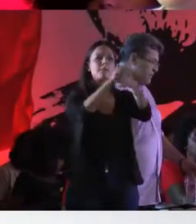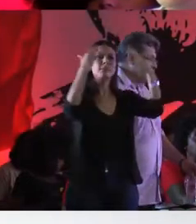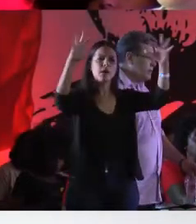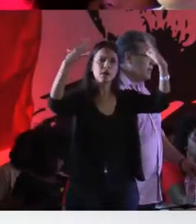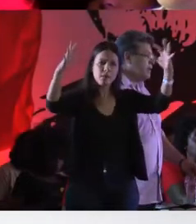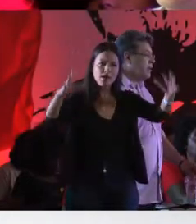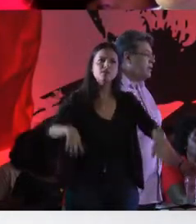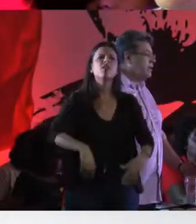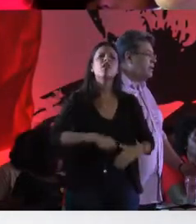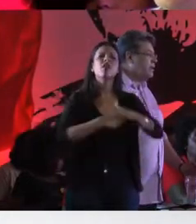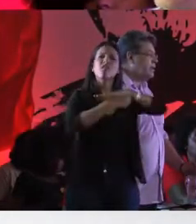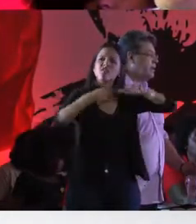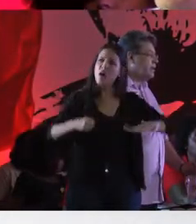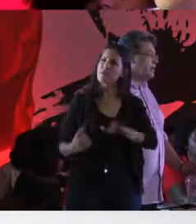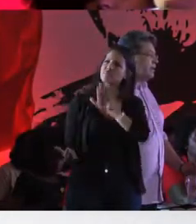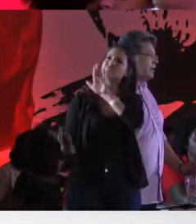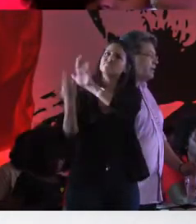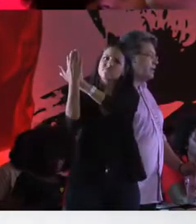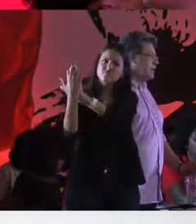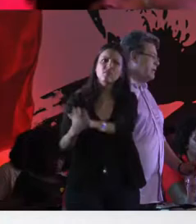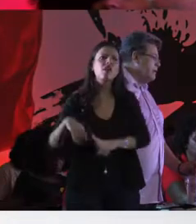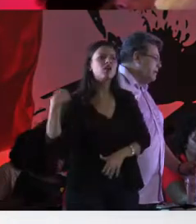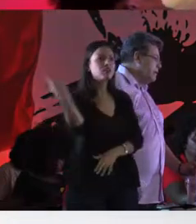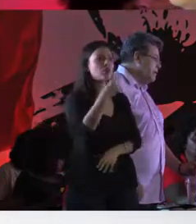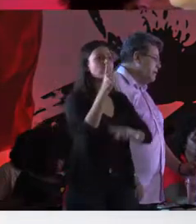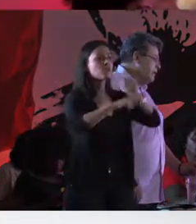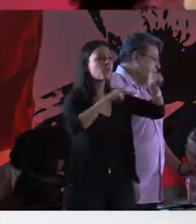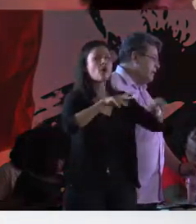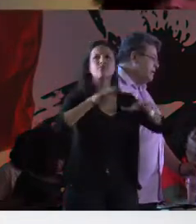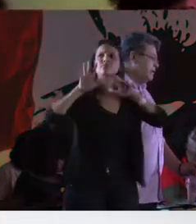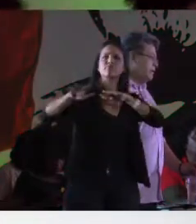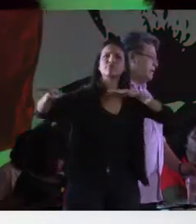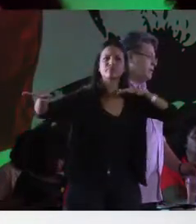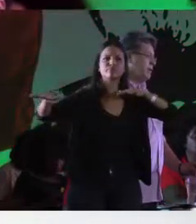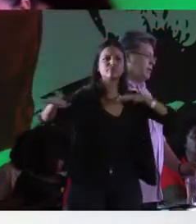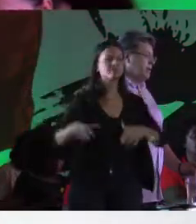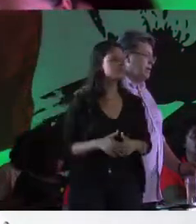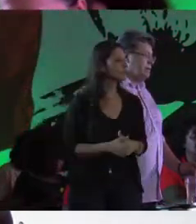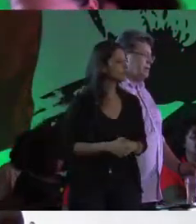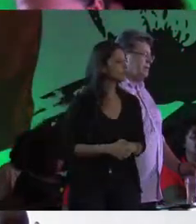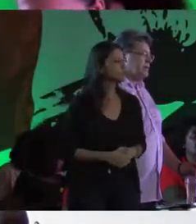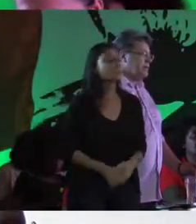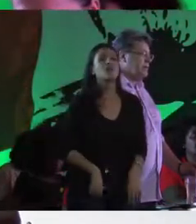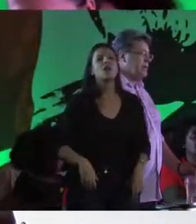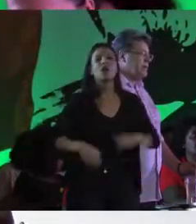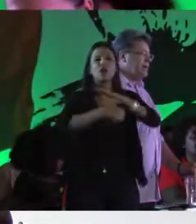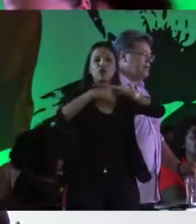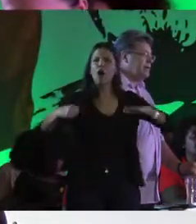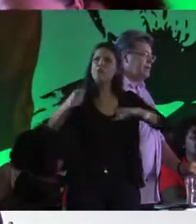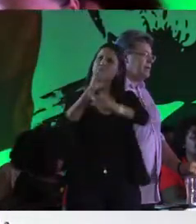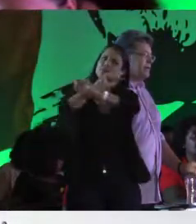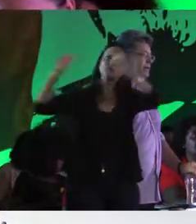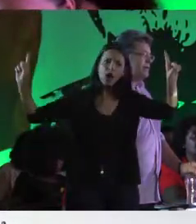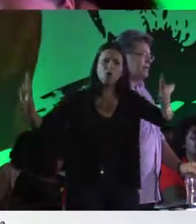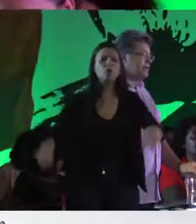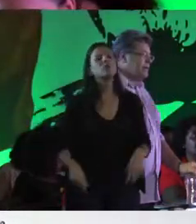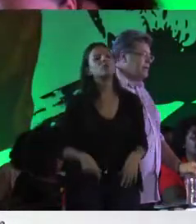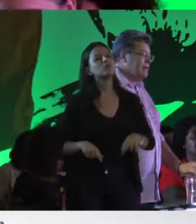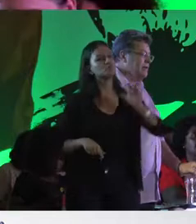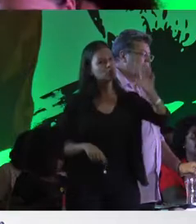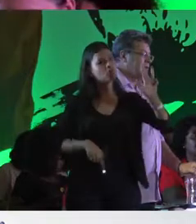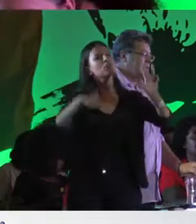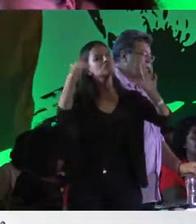golpe, derrotar o golpe através da mobilização nas ruas. Não ao golpe pelo direito de Lula ser